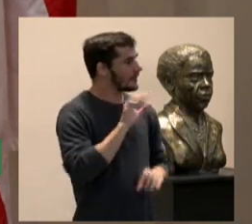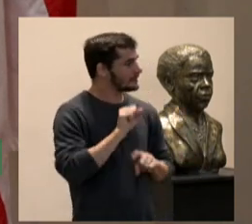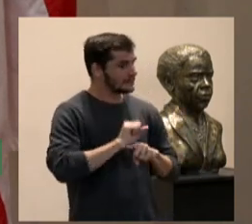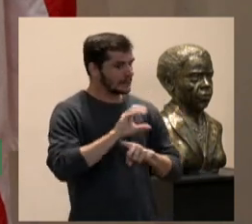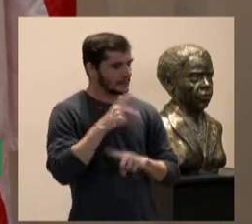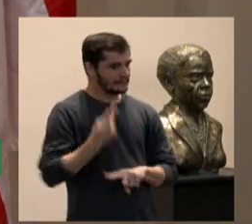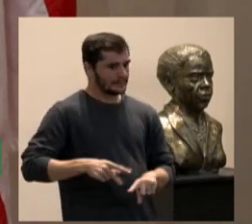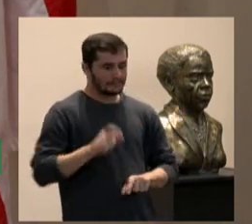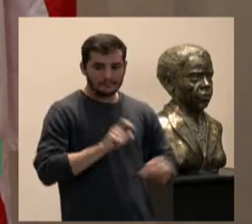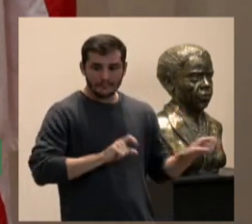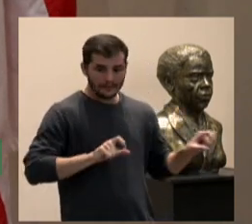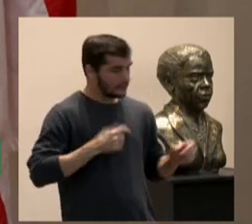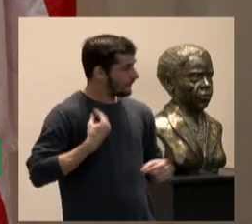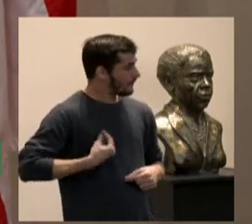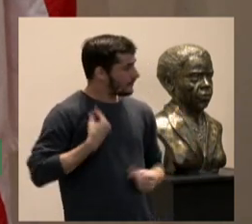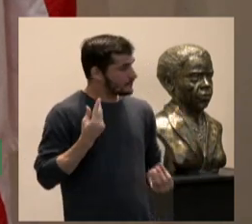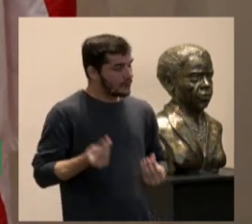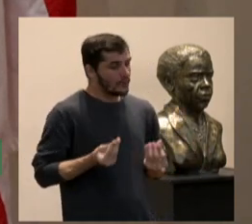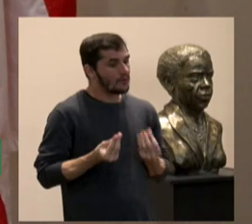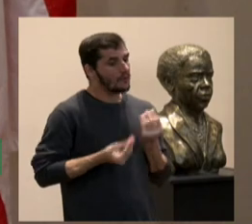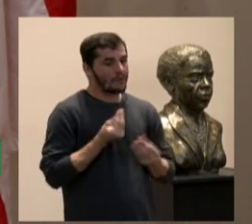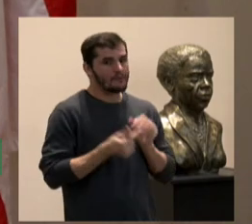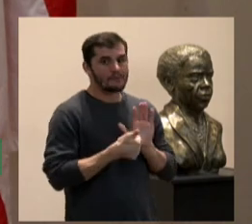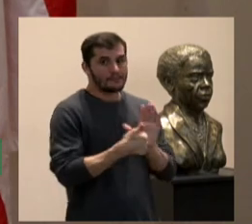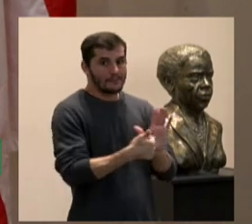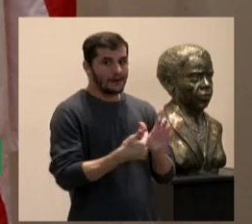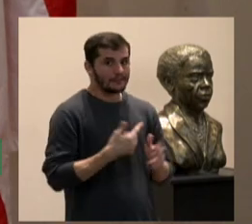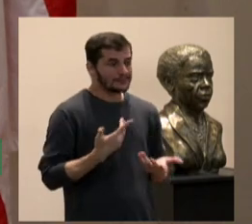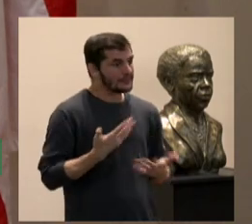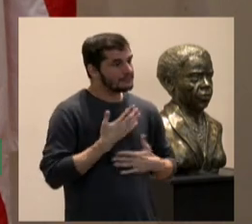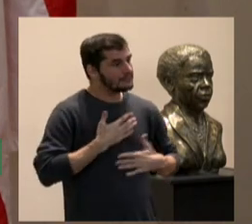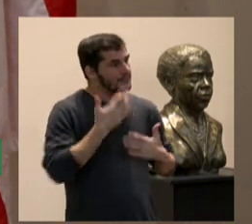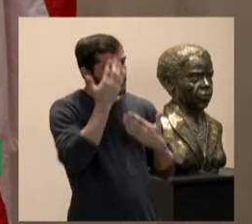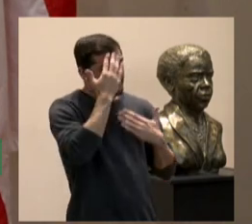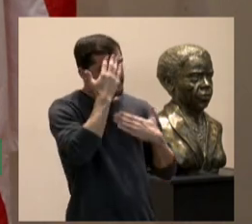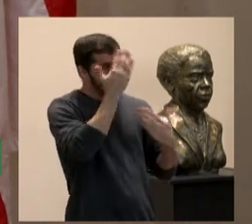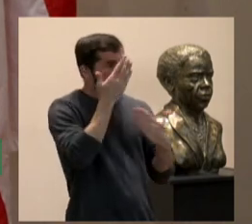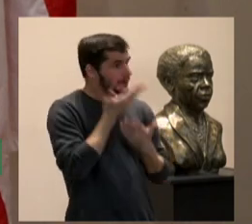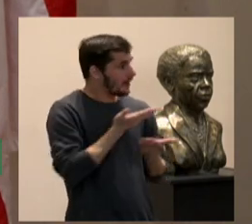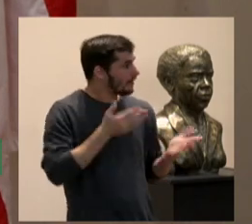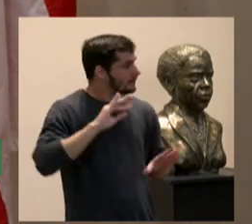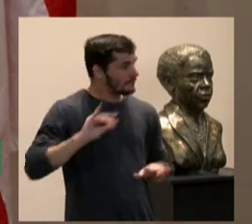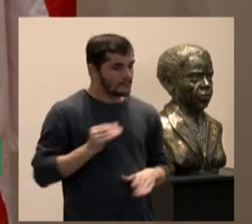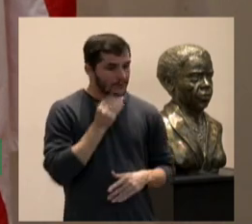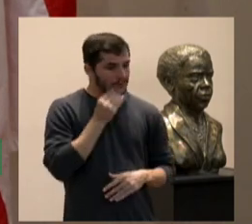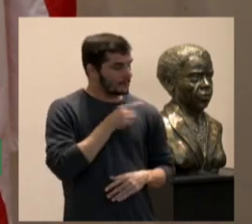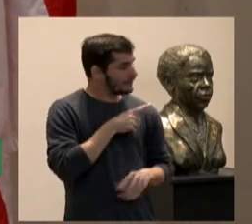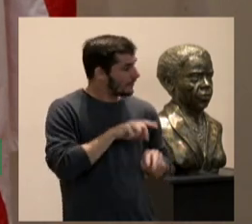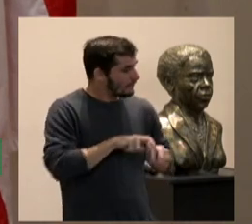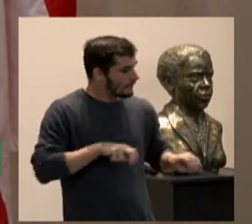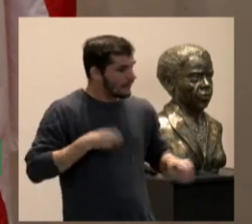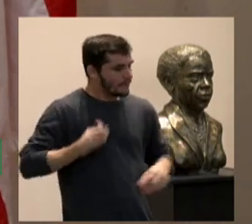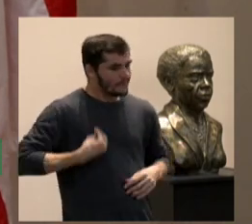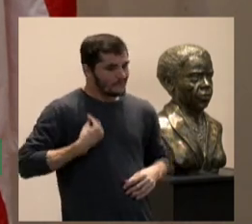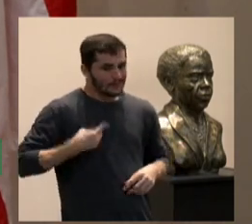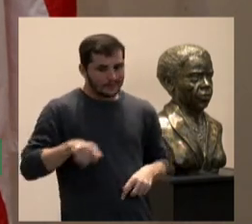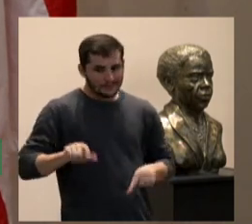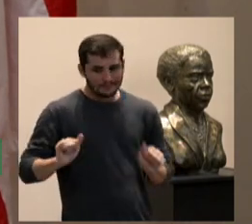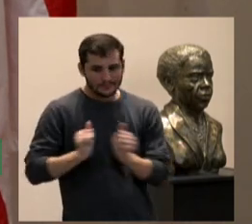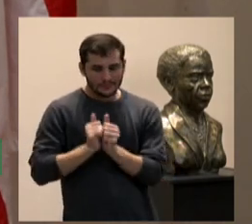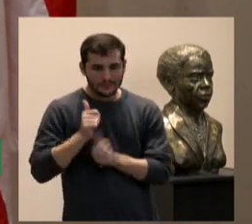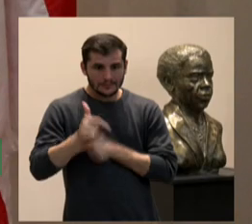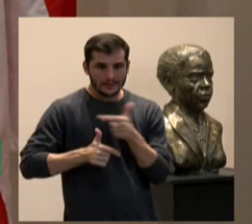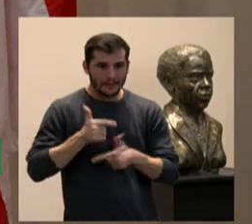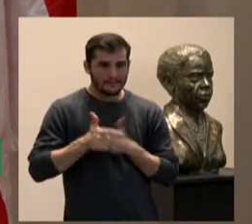expressar a nossa gratidão pela oportunidade de trabalhar aqui junto com